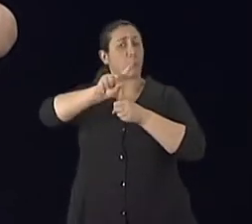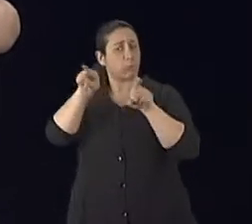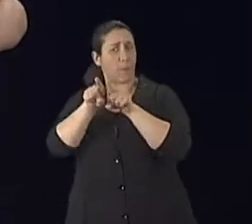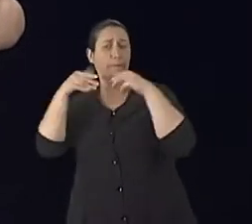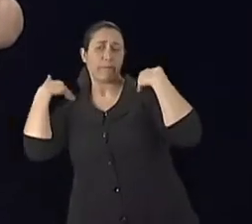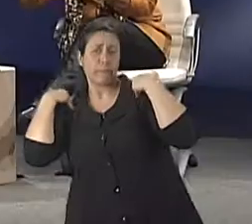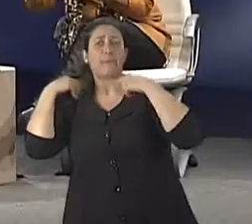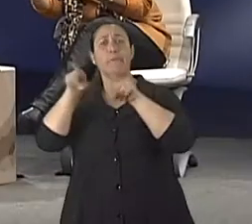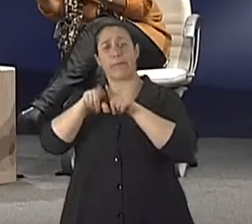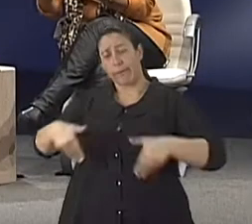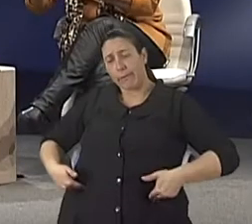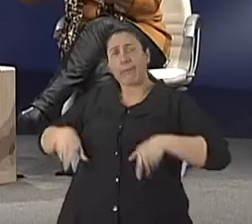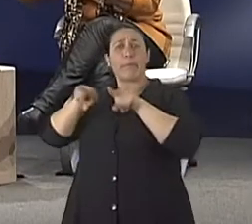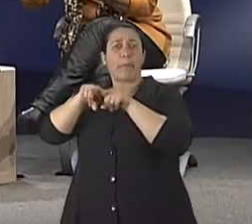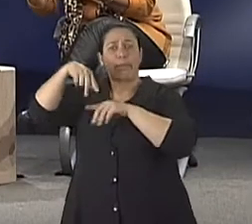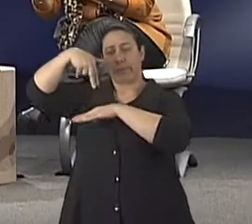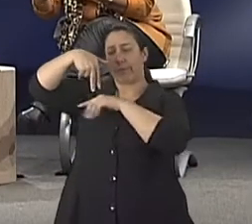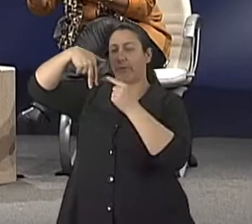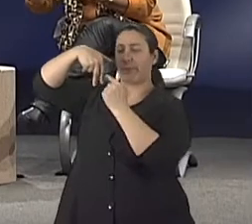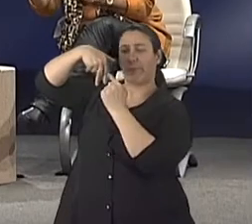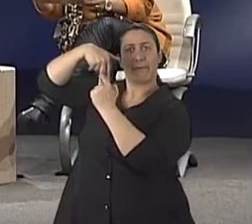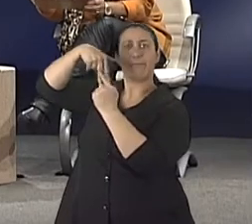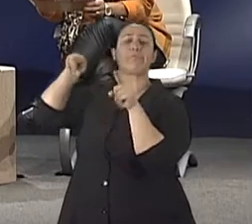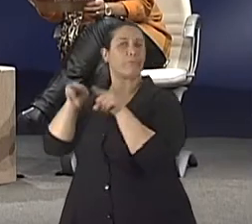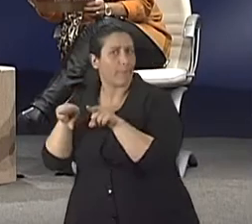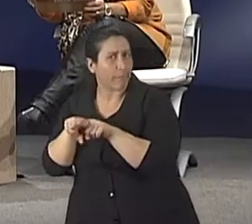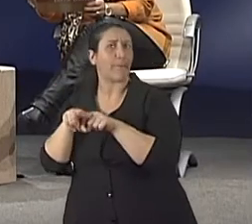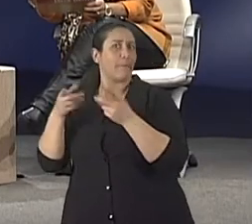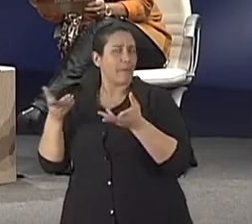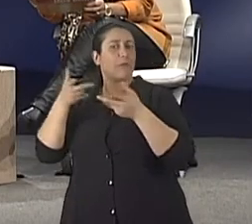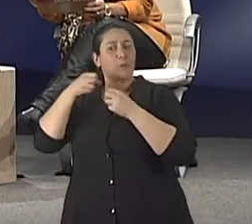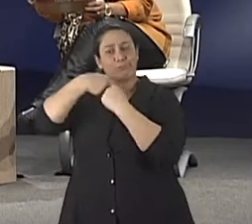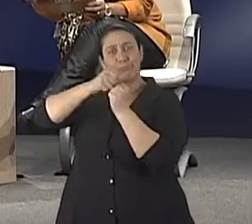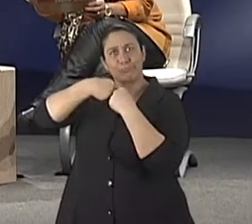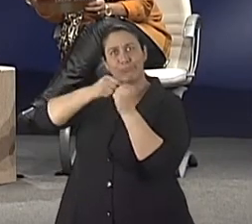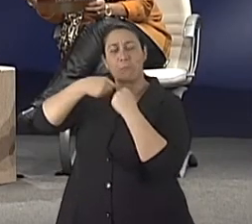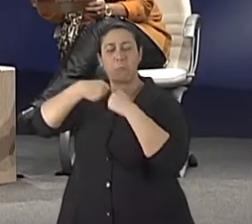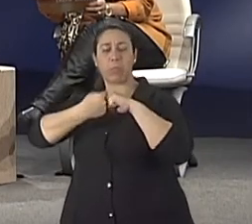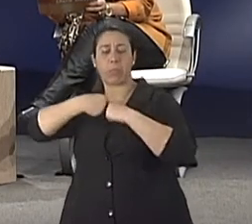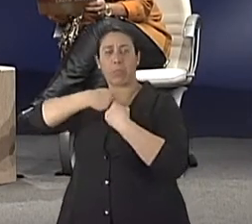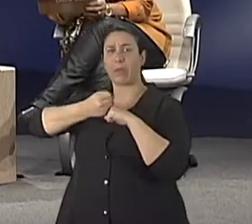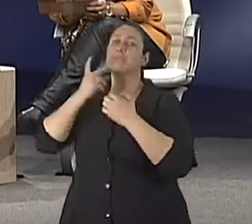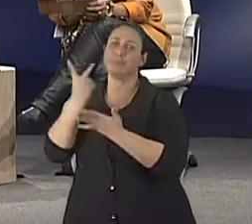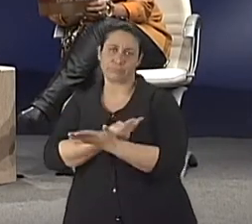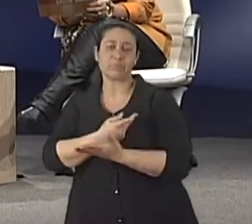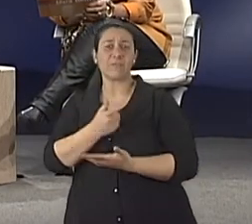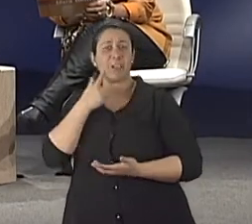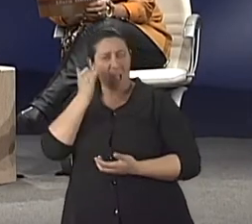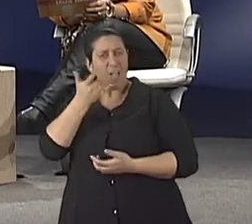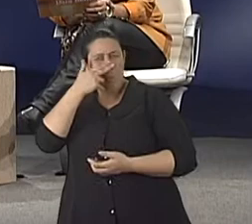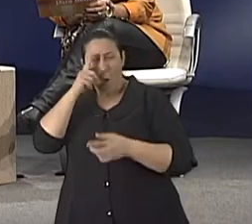usam popularmente assim as bolas vão ficando difícil de se movimentarem se uma mais ou menos isso mais ou menos dizem é